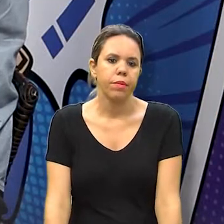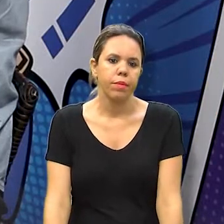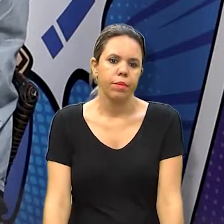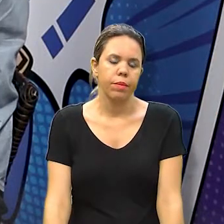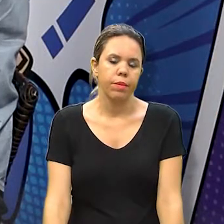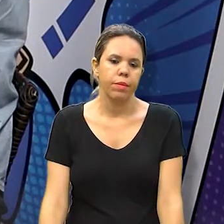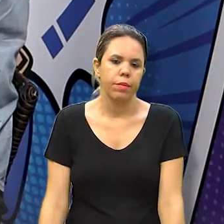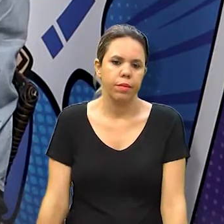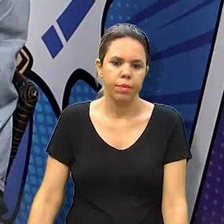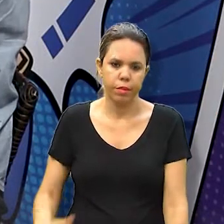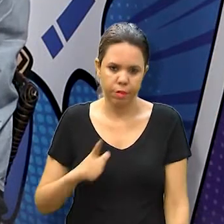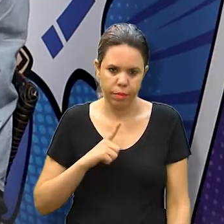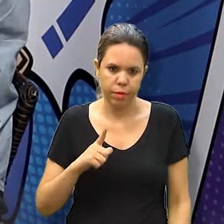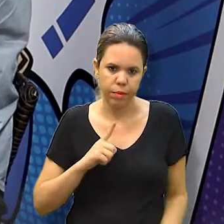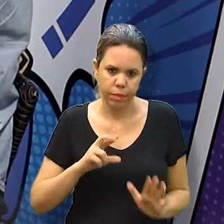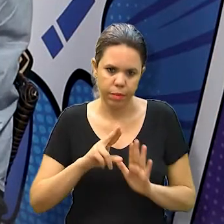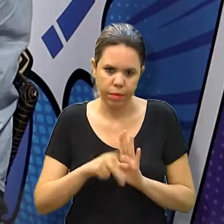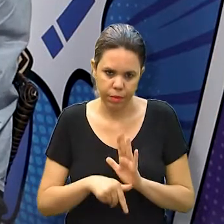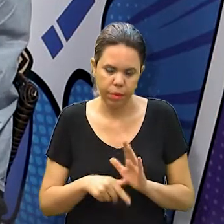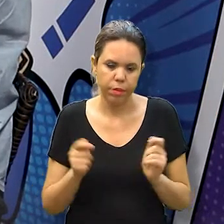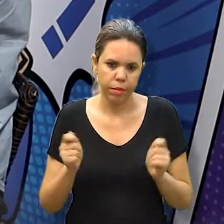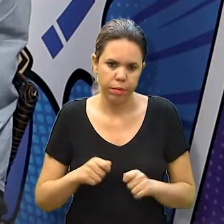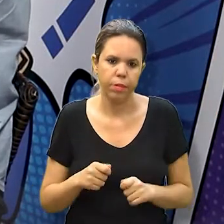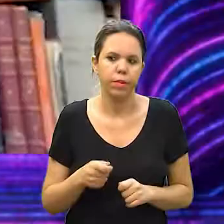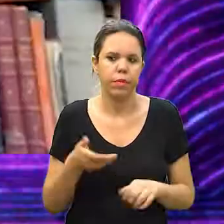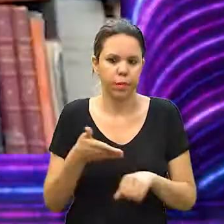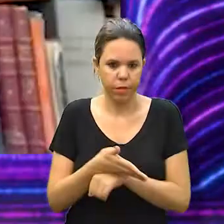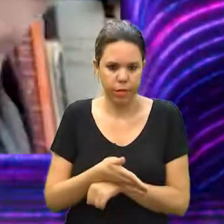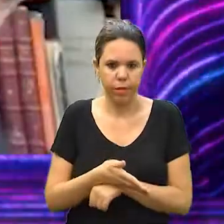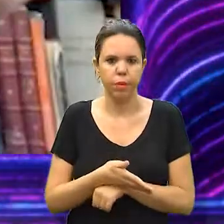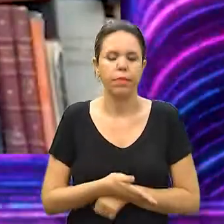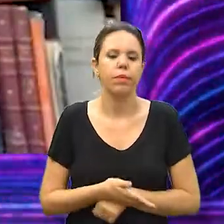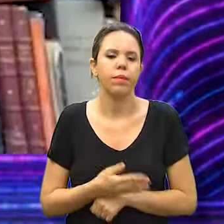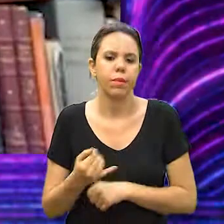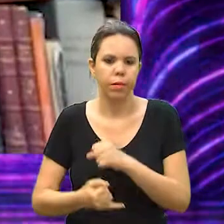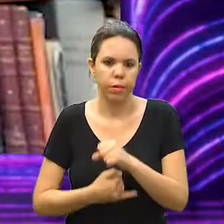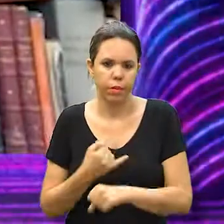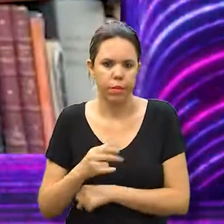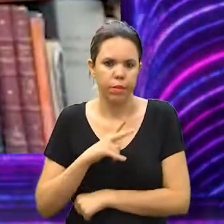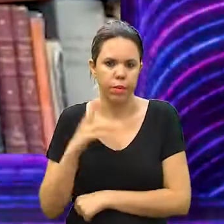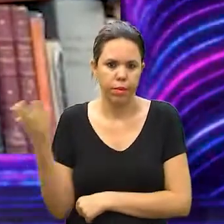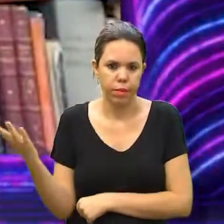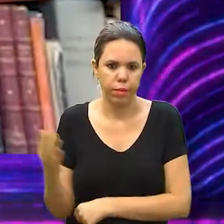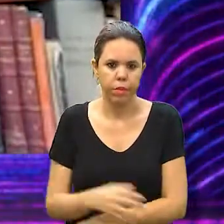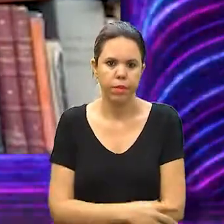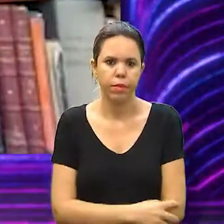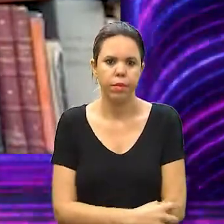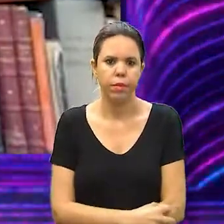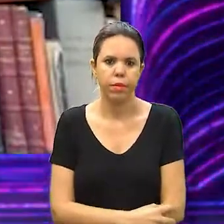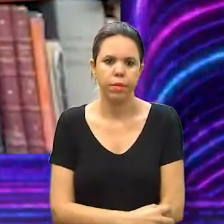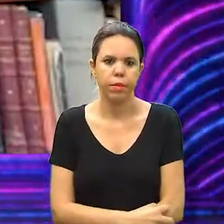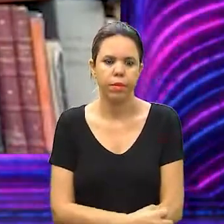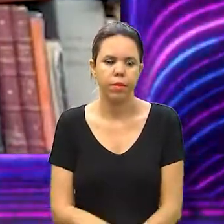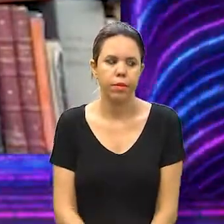Olha, tem várias coisas que a pessoa pode acessar. Eu tenho o meu site pessoal, que é